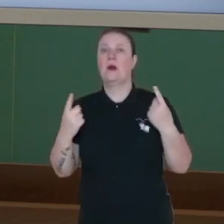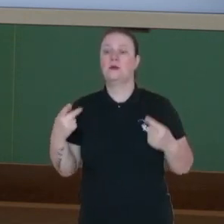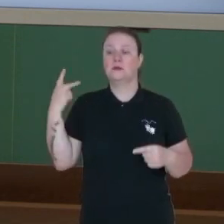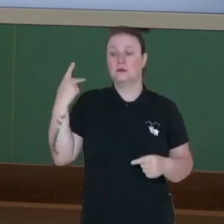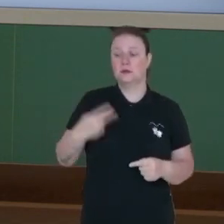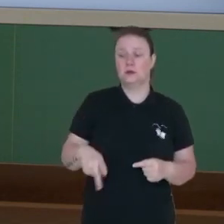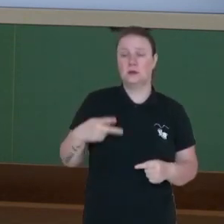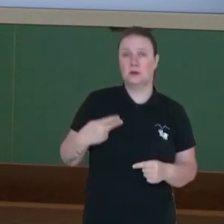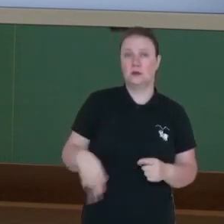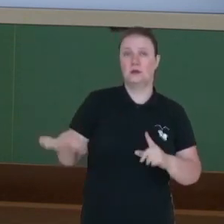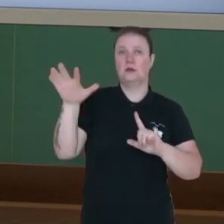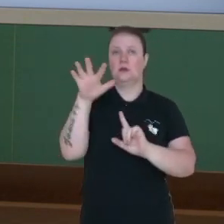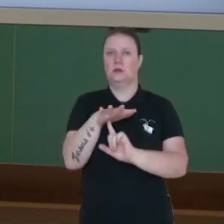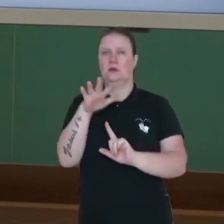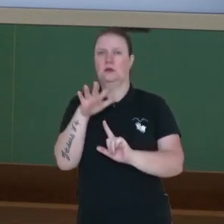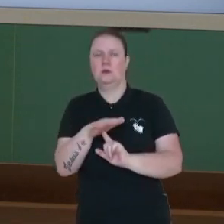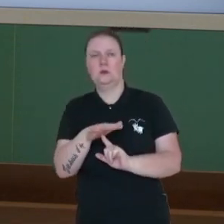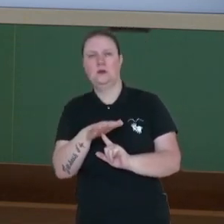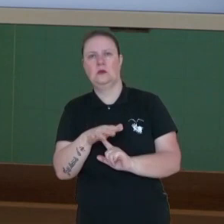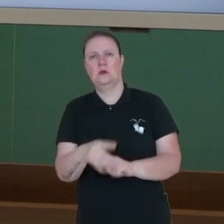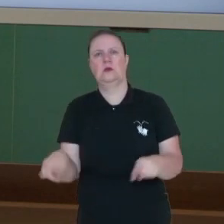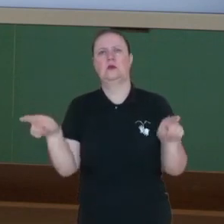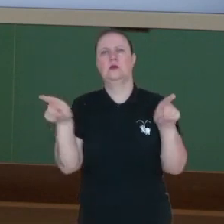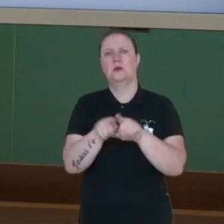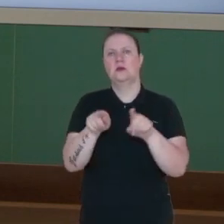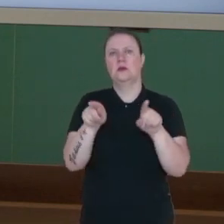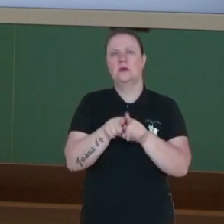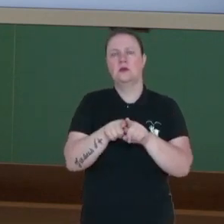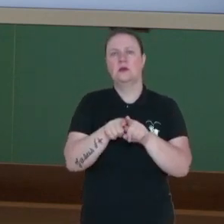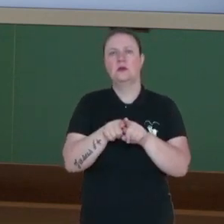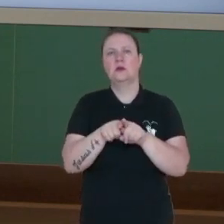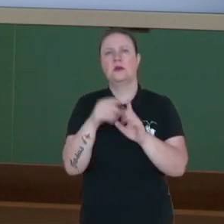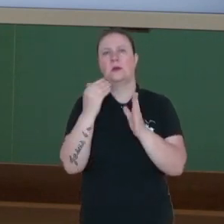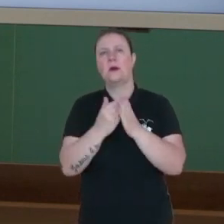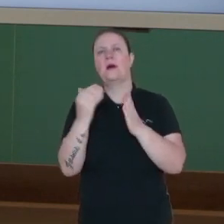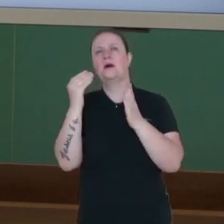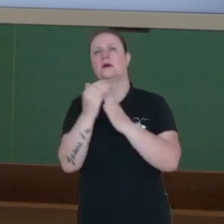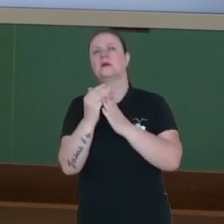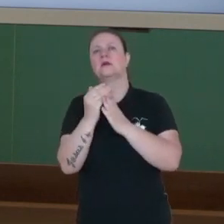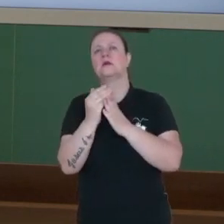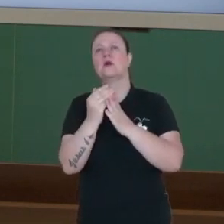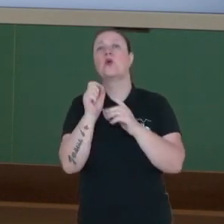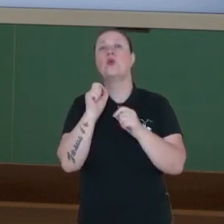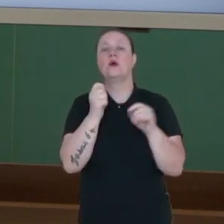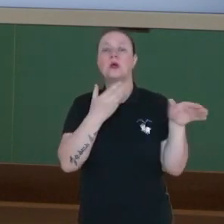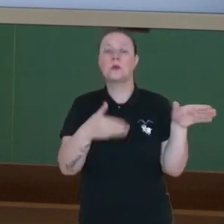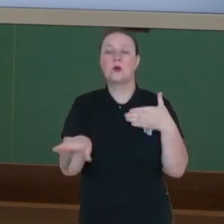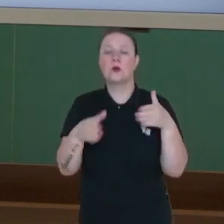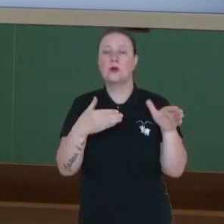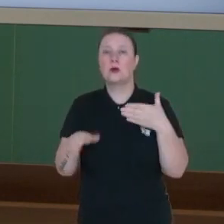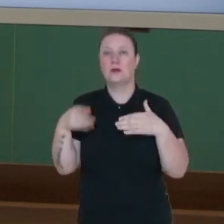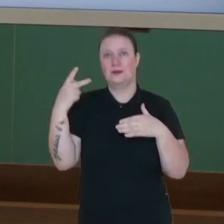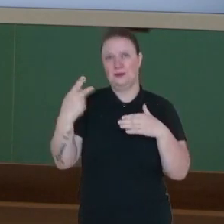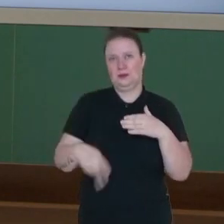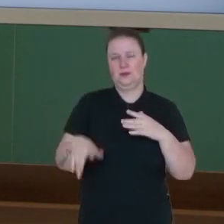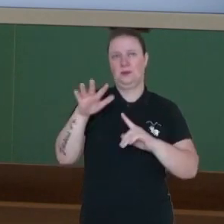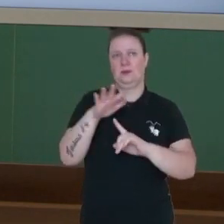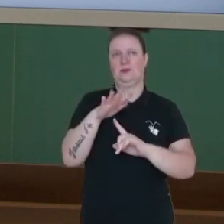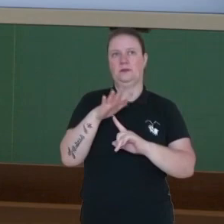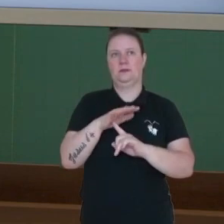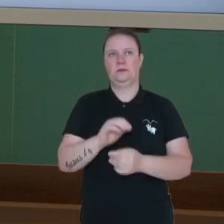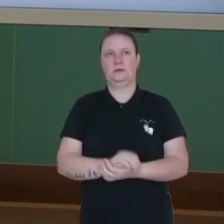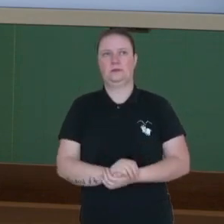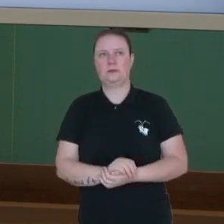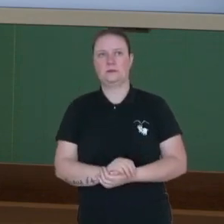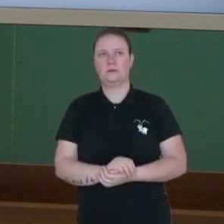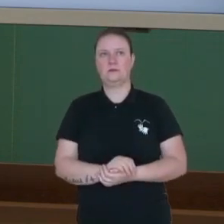que grande parte, né, a maioria da erva mate era produzida aqui no Paraná. Então, tanto que